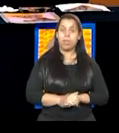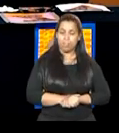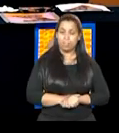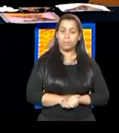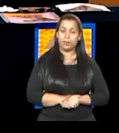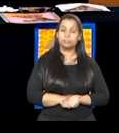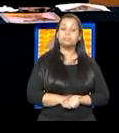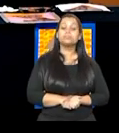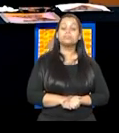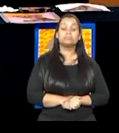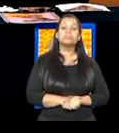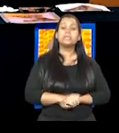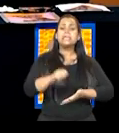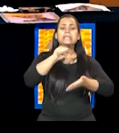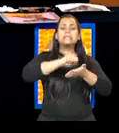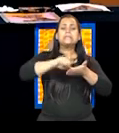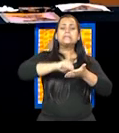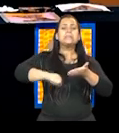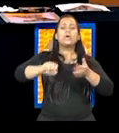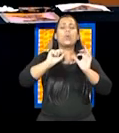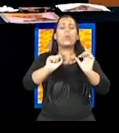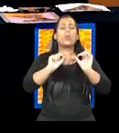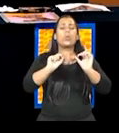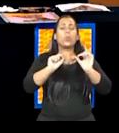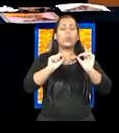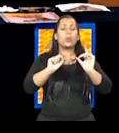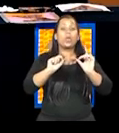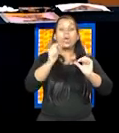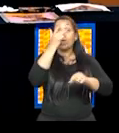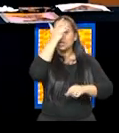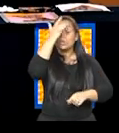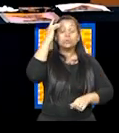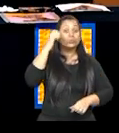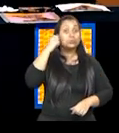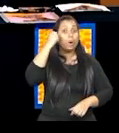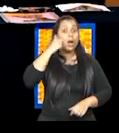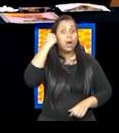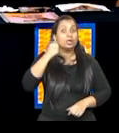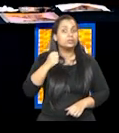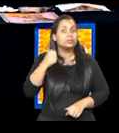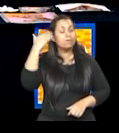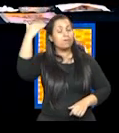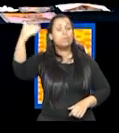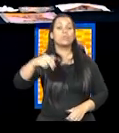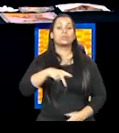Bujanra Aiti, que descreve um pouquinho de um grande artista, Picasso.